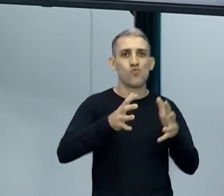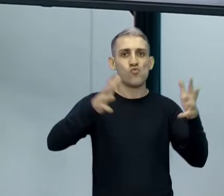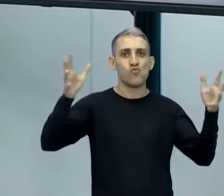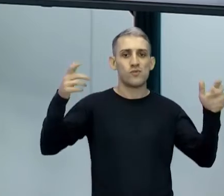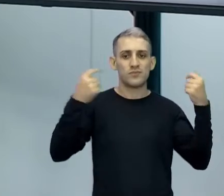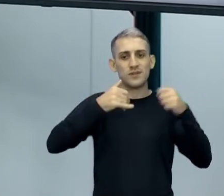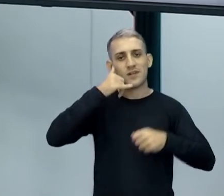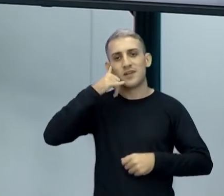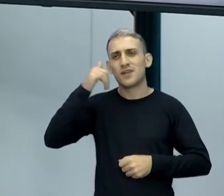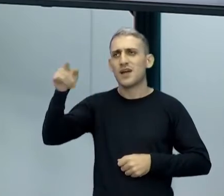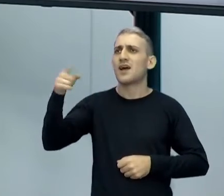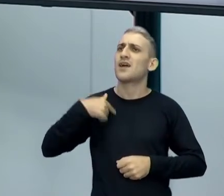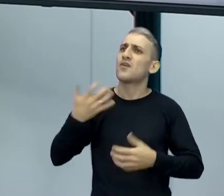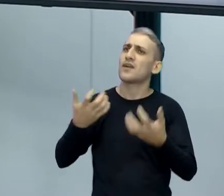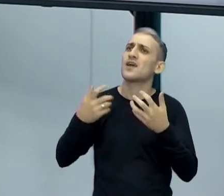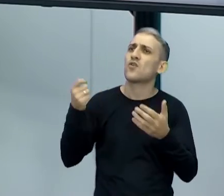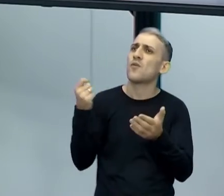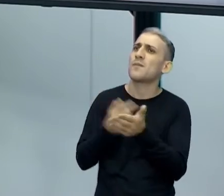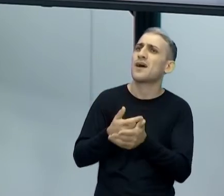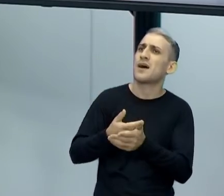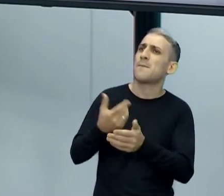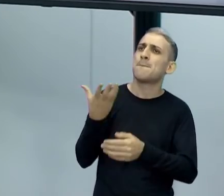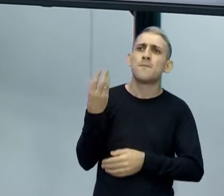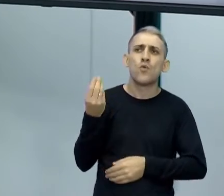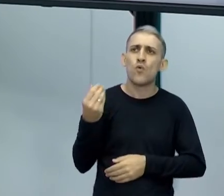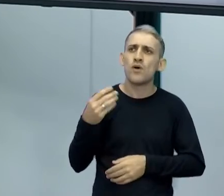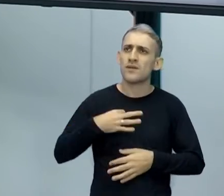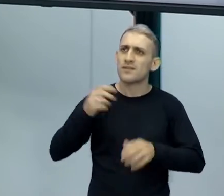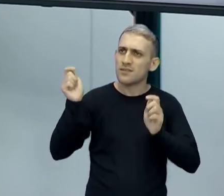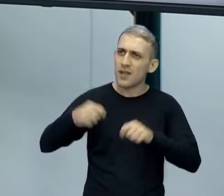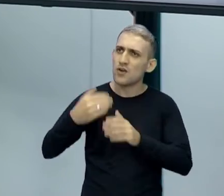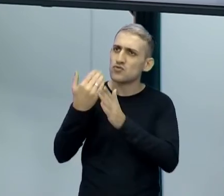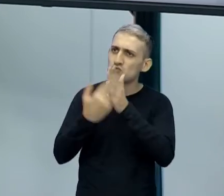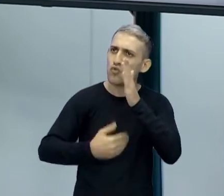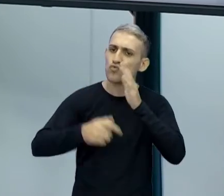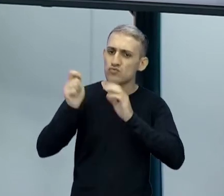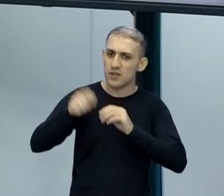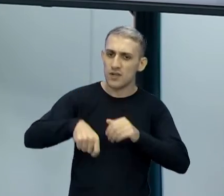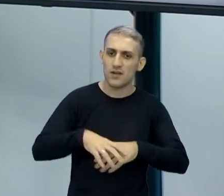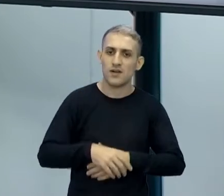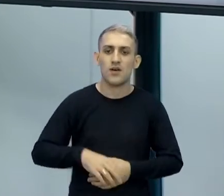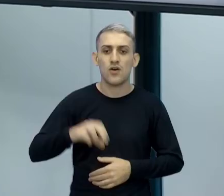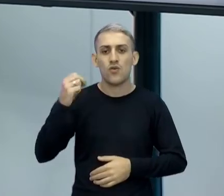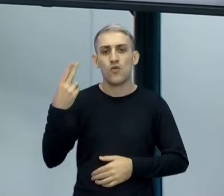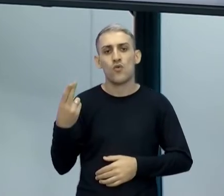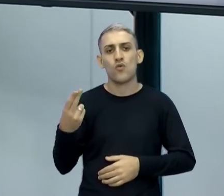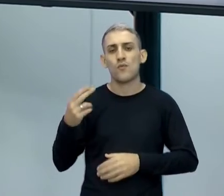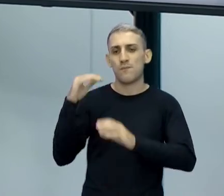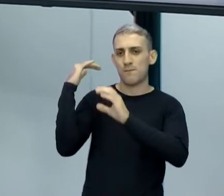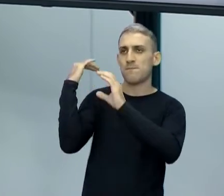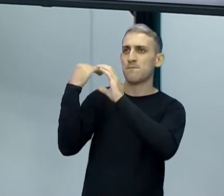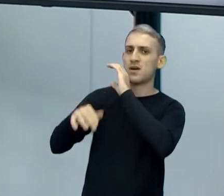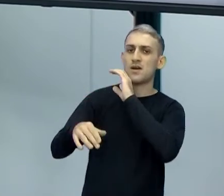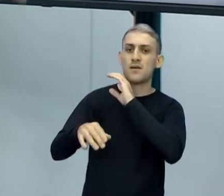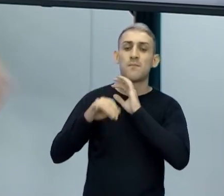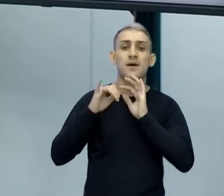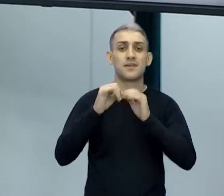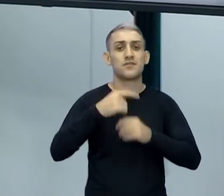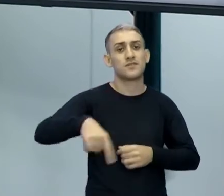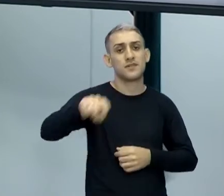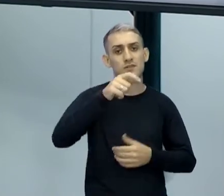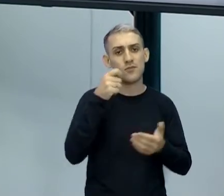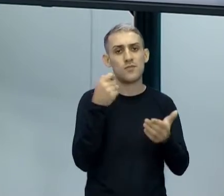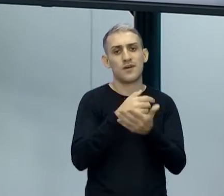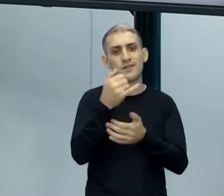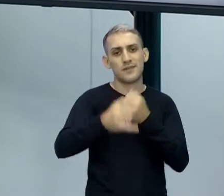lá para o fornecedor e falar, olha, eu quero comprar muito mais camisetas, dá para dar um descontinho, né? Ou mandar um e-mail para a empresa. Mas se você comprar pelo